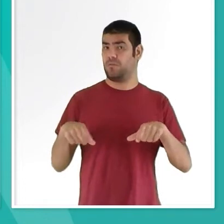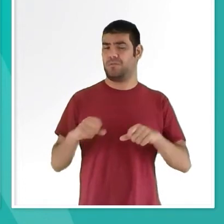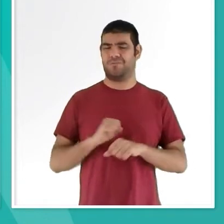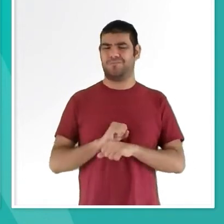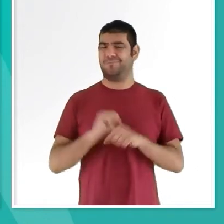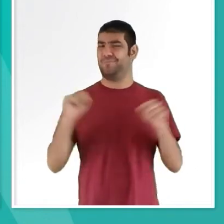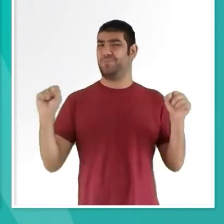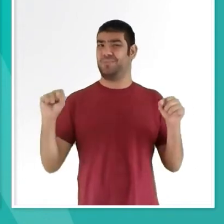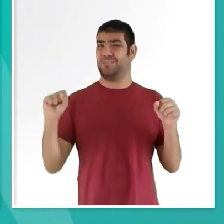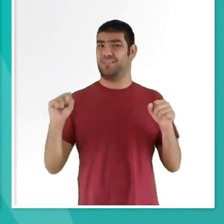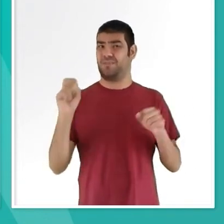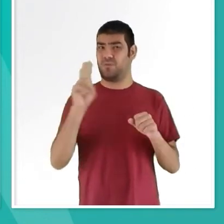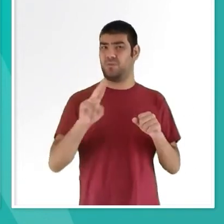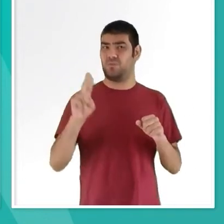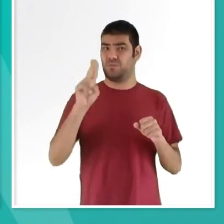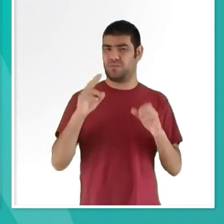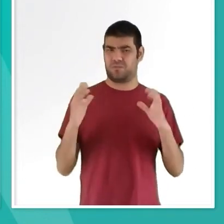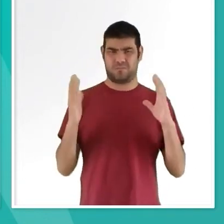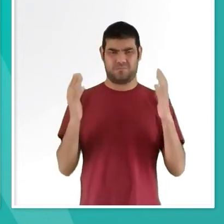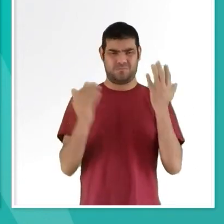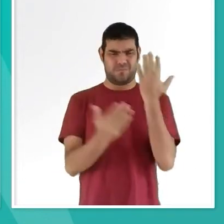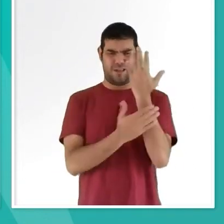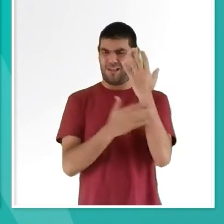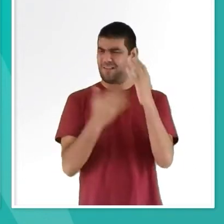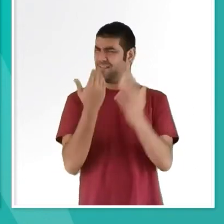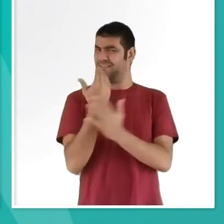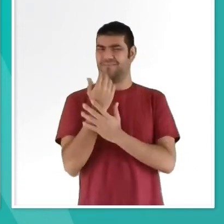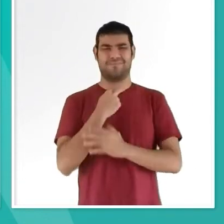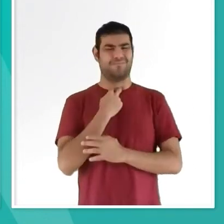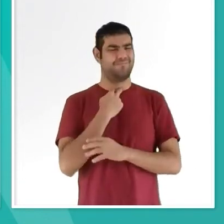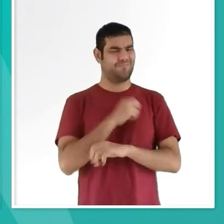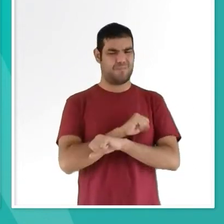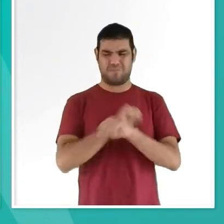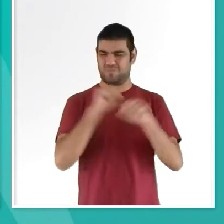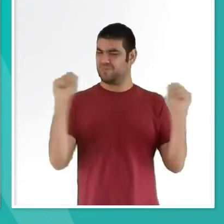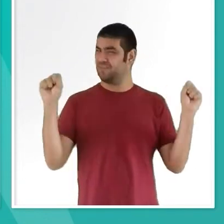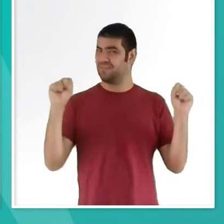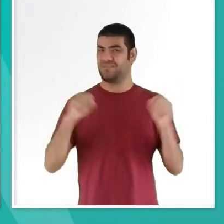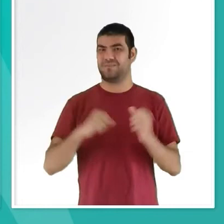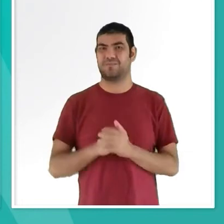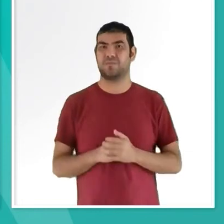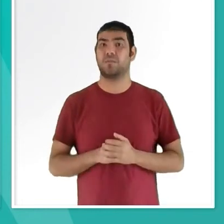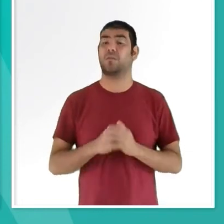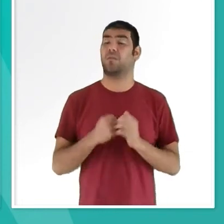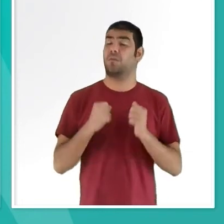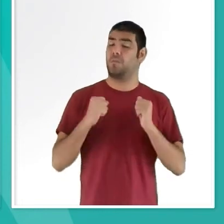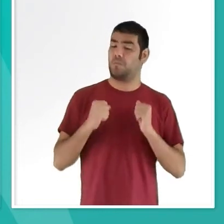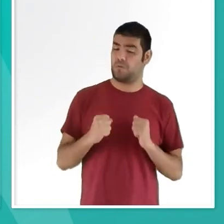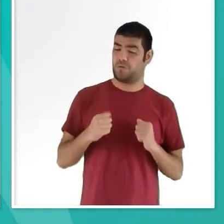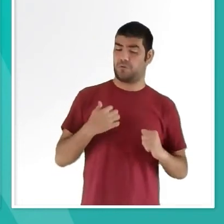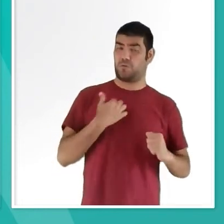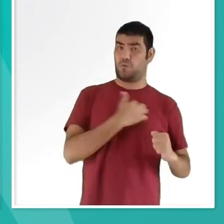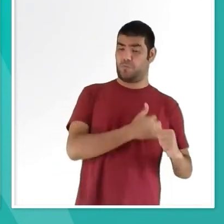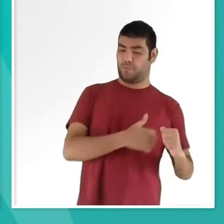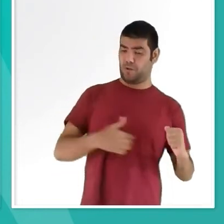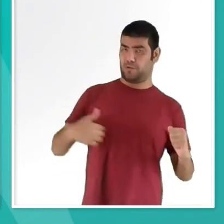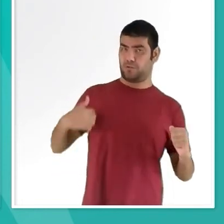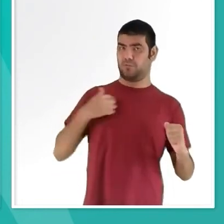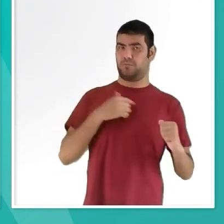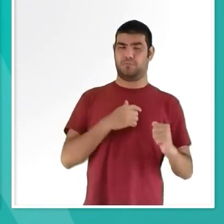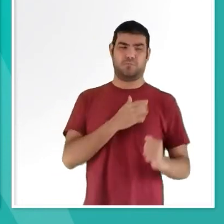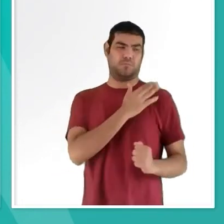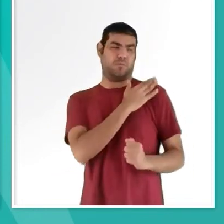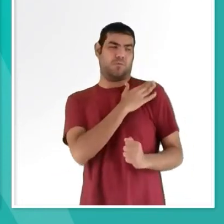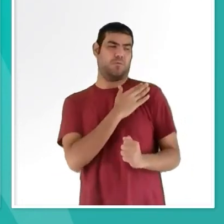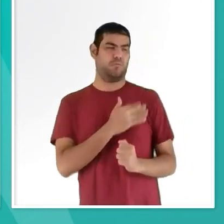utilizando o braço. Isso é penalidade. Então, só pode no peito, tá? Um pouquinho aqui no ombro, desde que não pegue